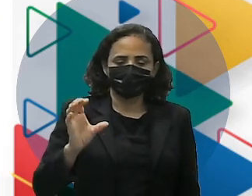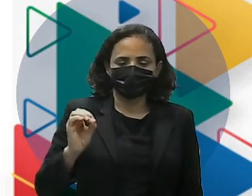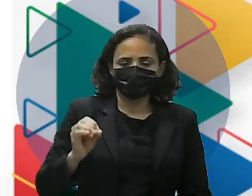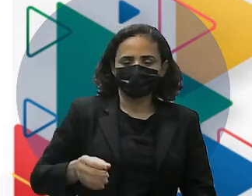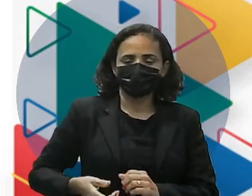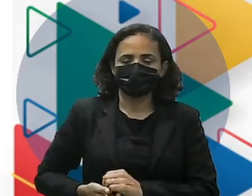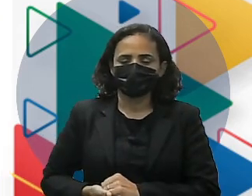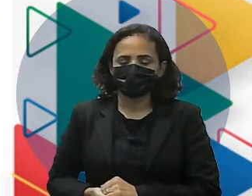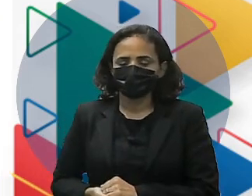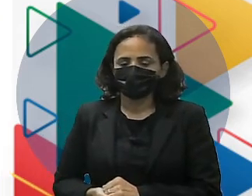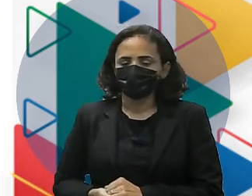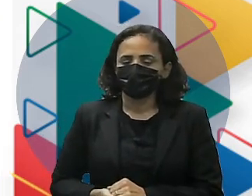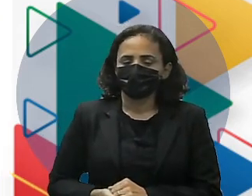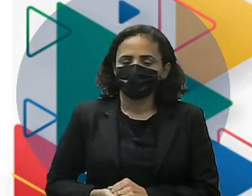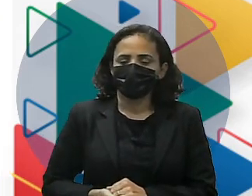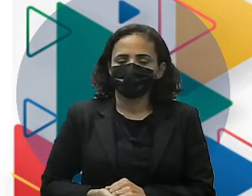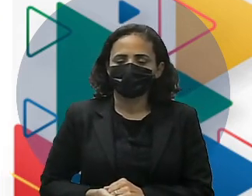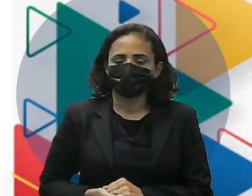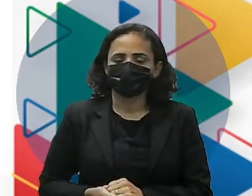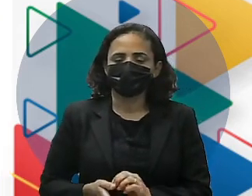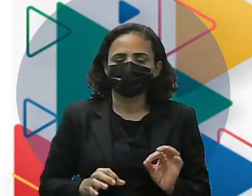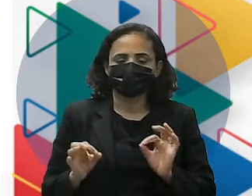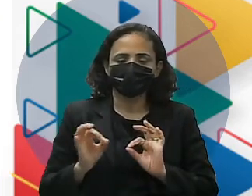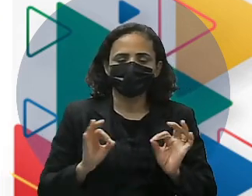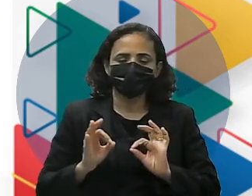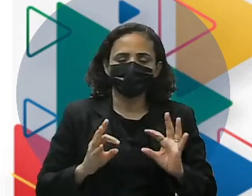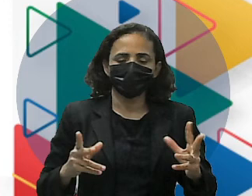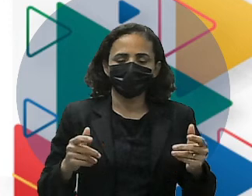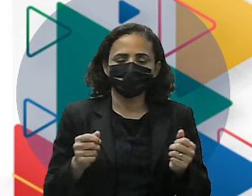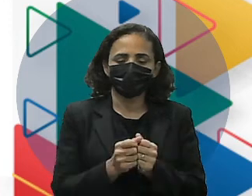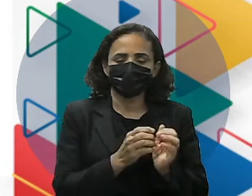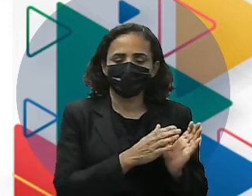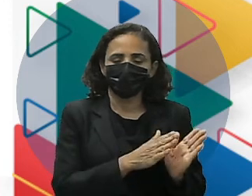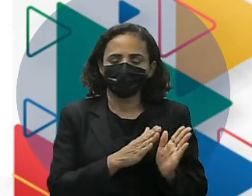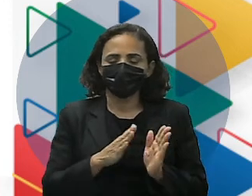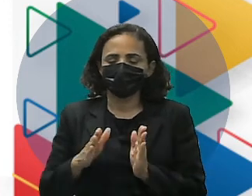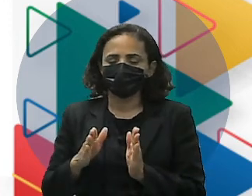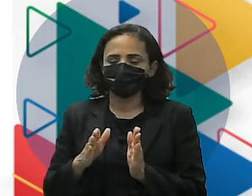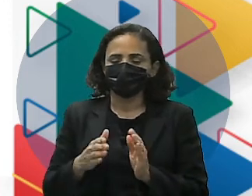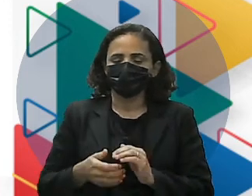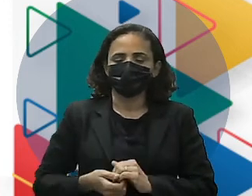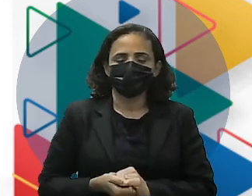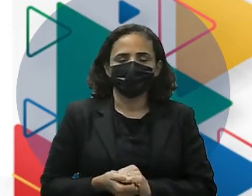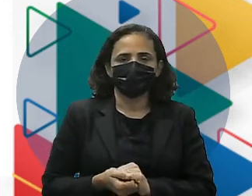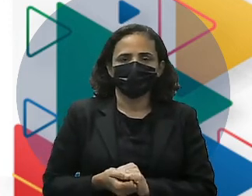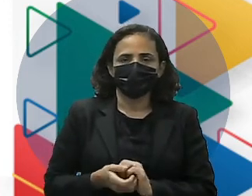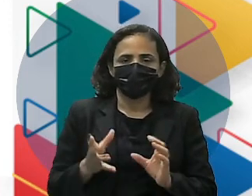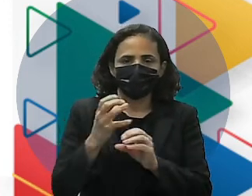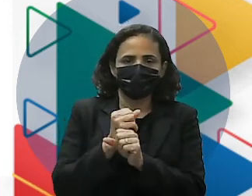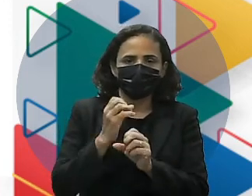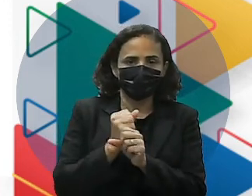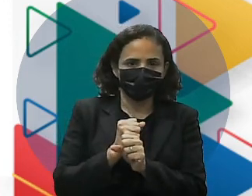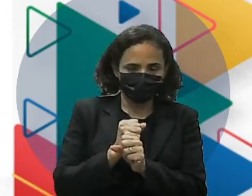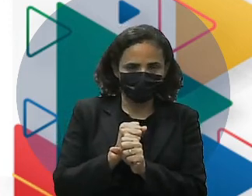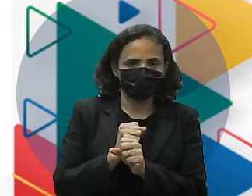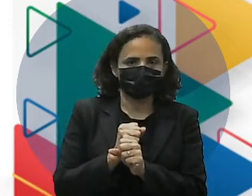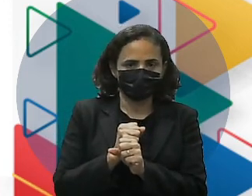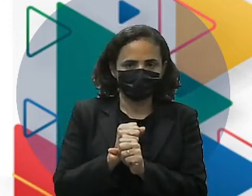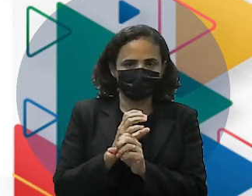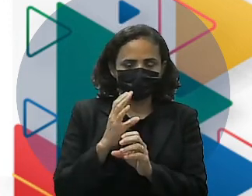ó. Então, o somatório daquele consumo, ó, somatório do consumo,